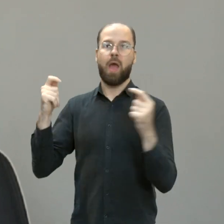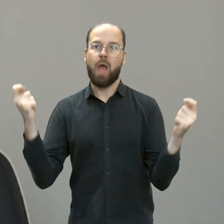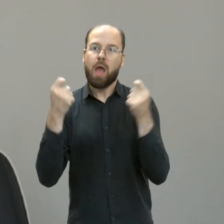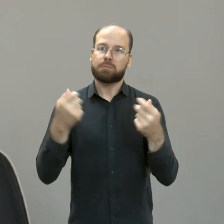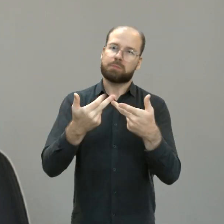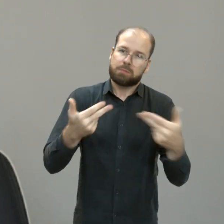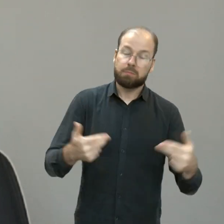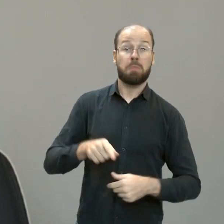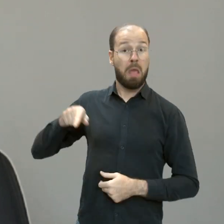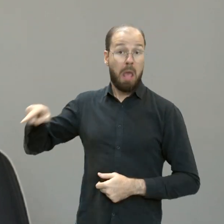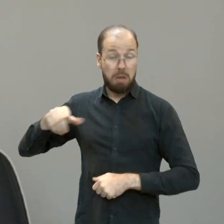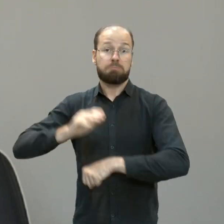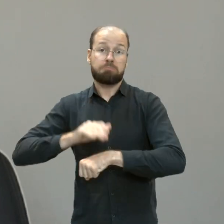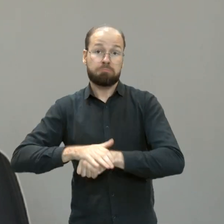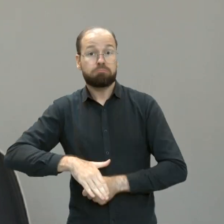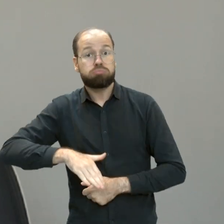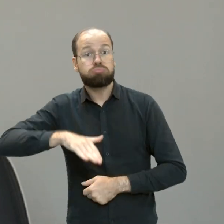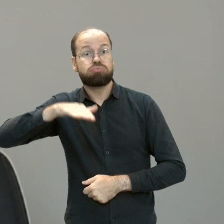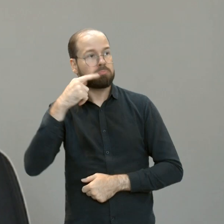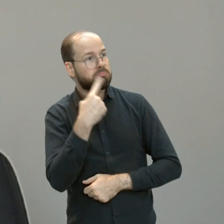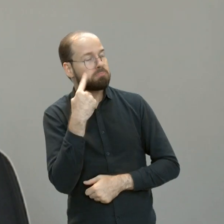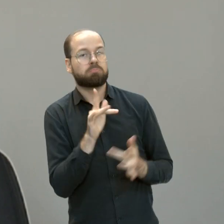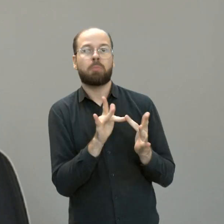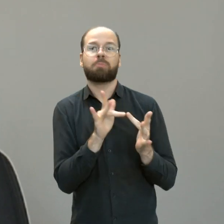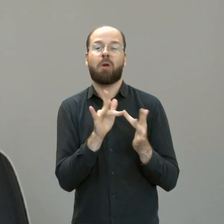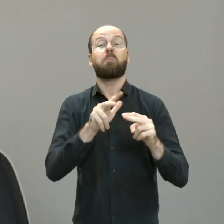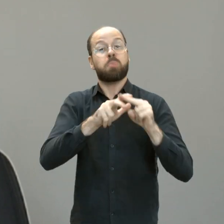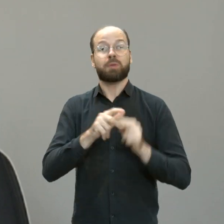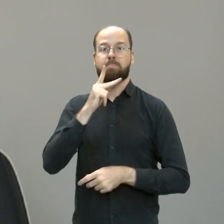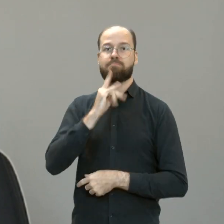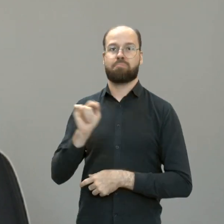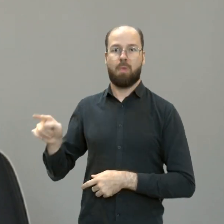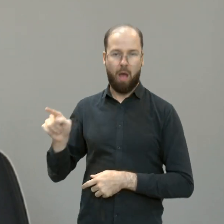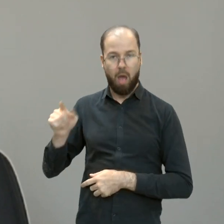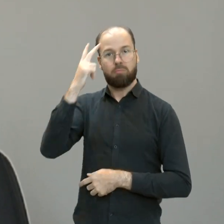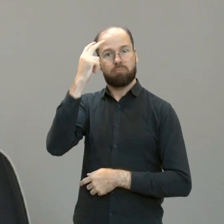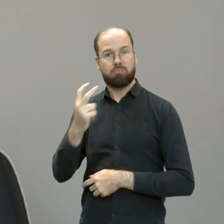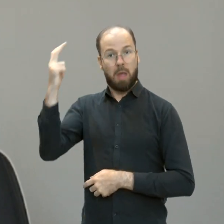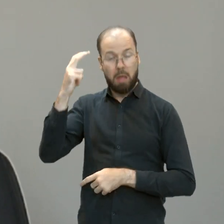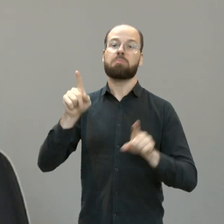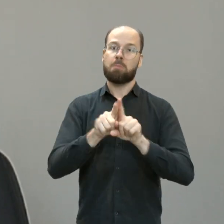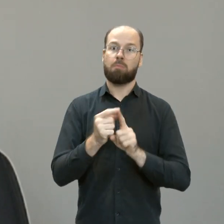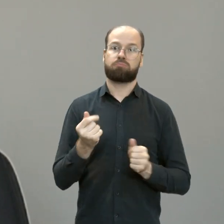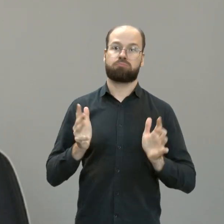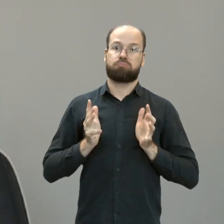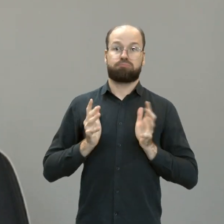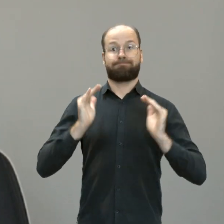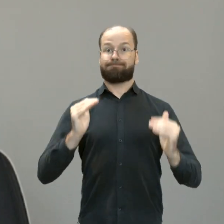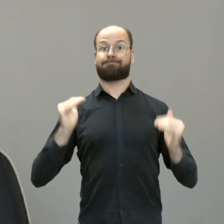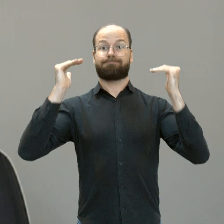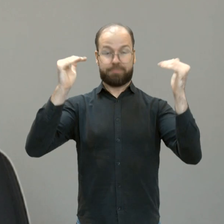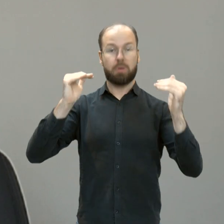desse caldo cultural, não é? Exatamente pelo pai ser um intelectual, pelo pai ter um poder aquisitivo que lhe dava